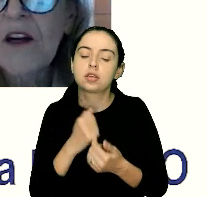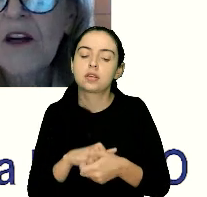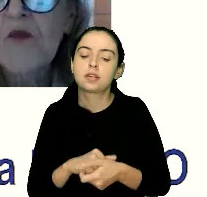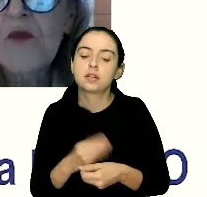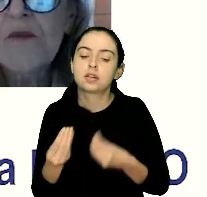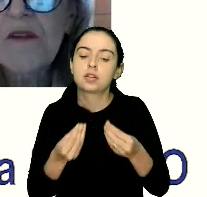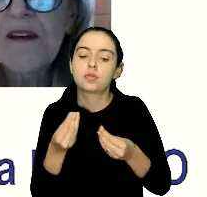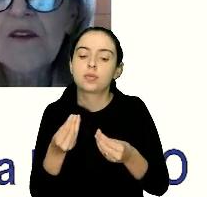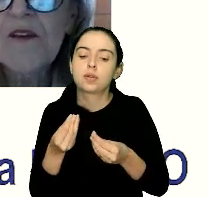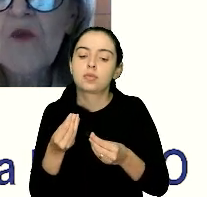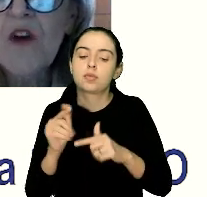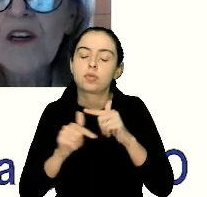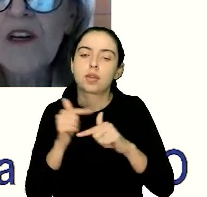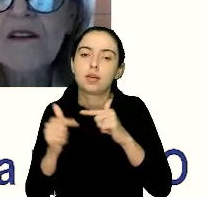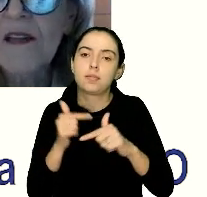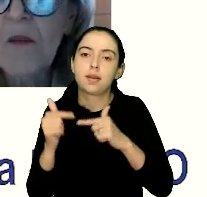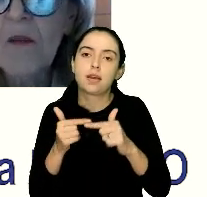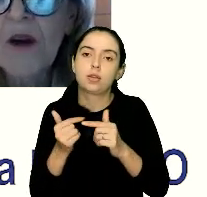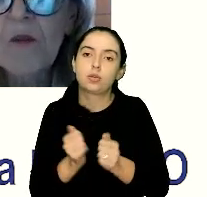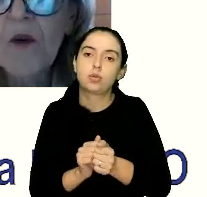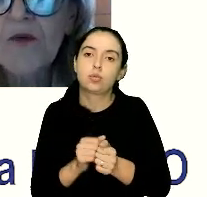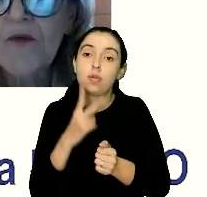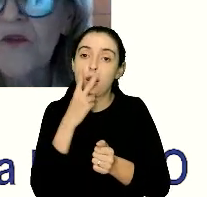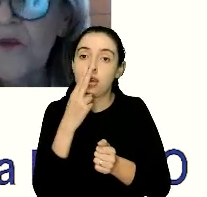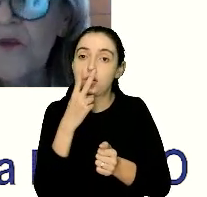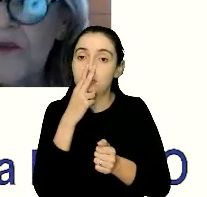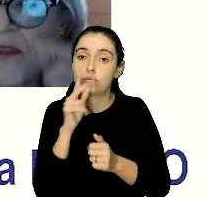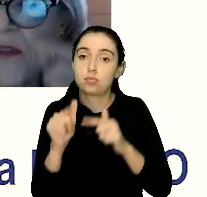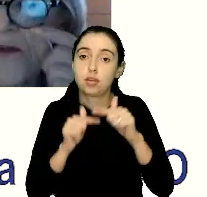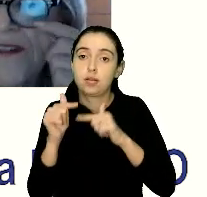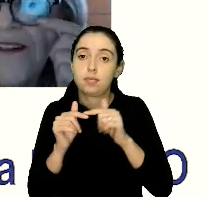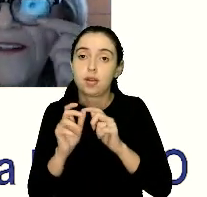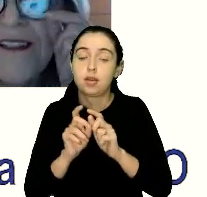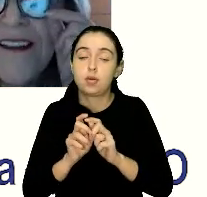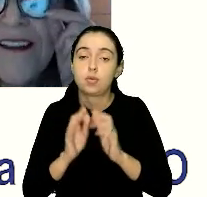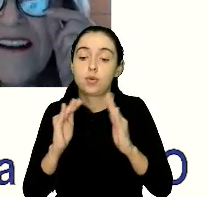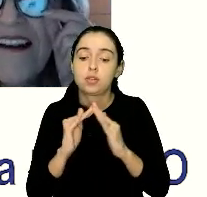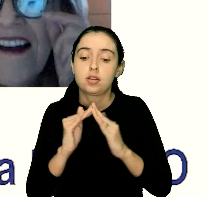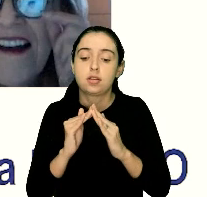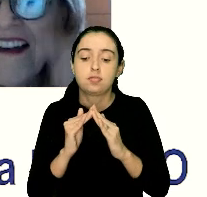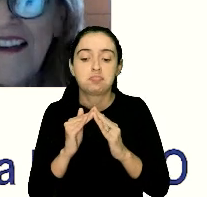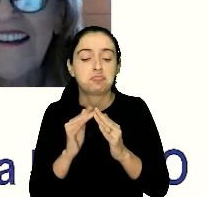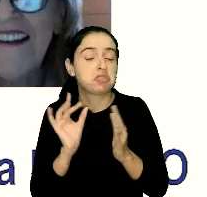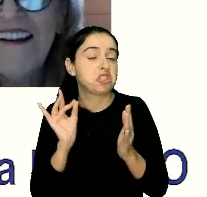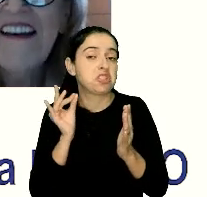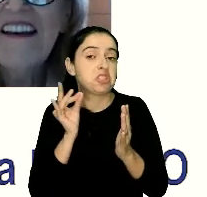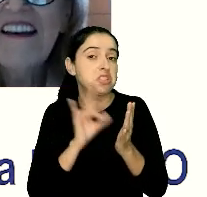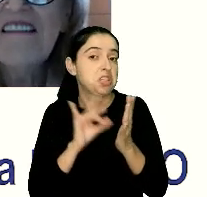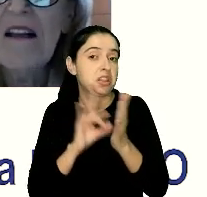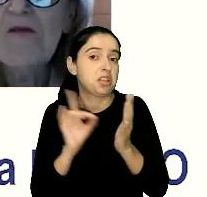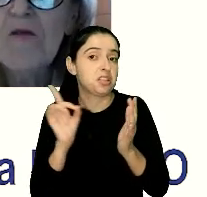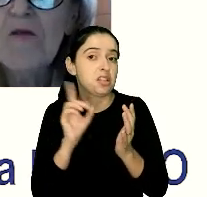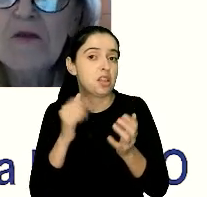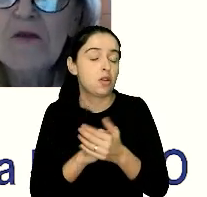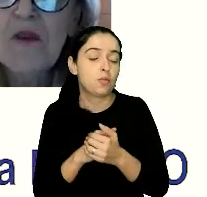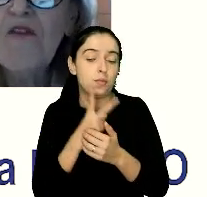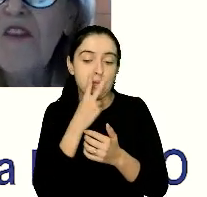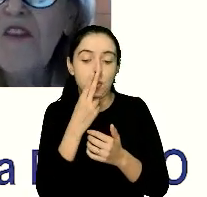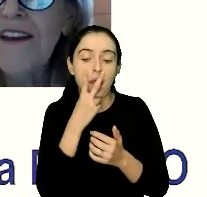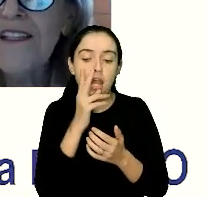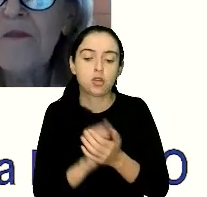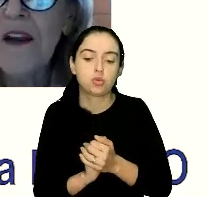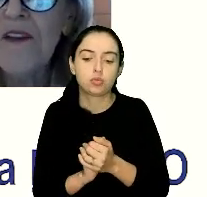um trabalhador, eu acho que ele está em trabalho remoto, viu? Eu não tenho certeza. E está